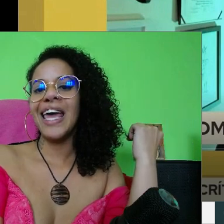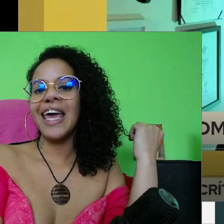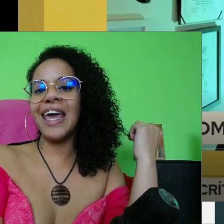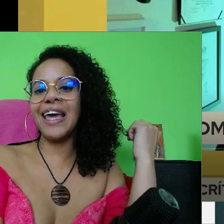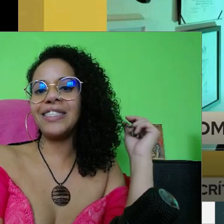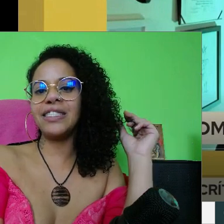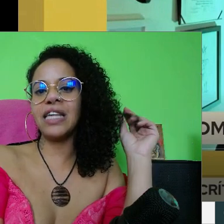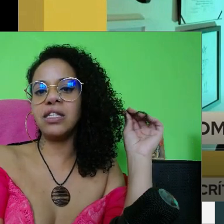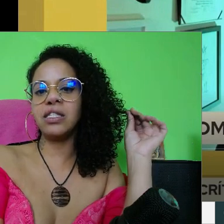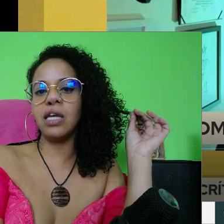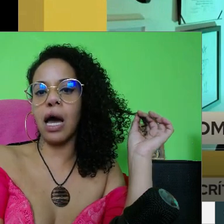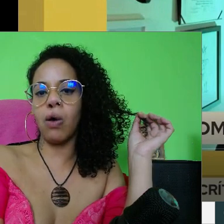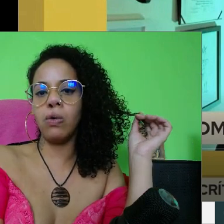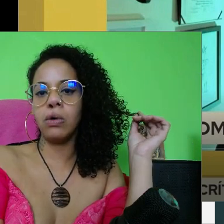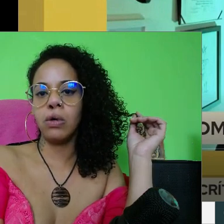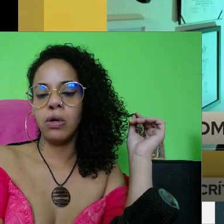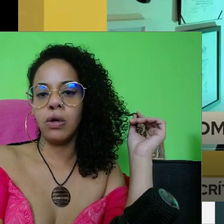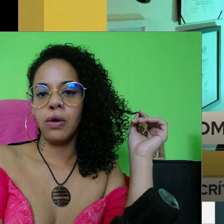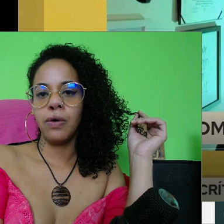sendo essencial